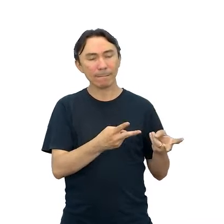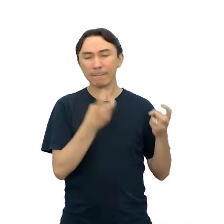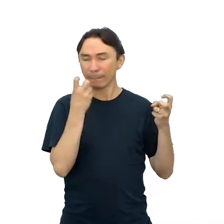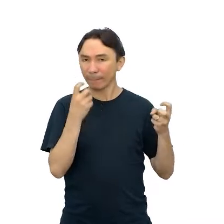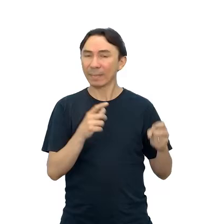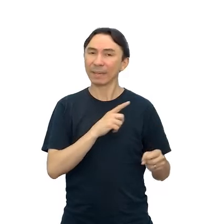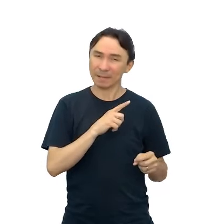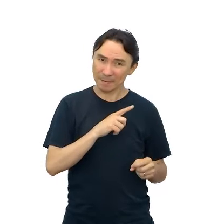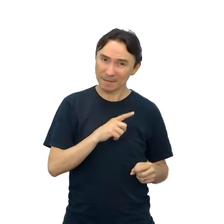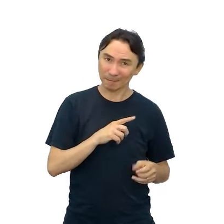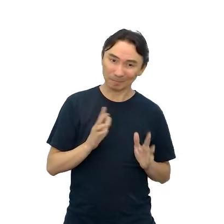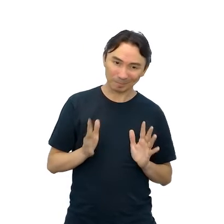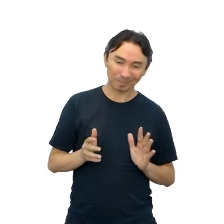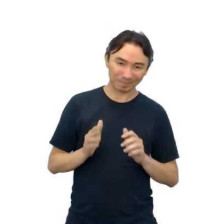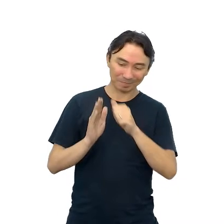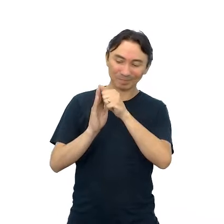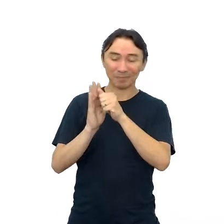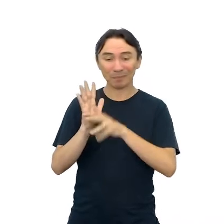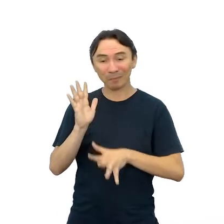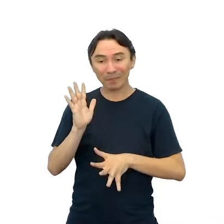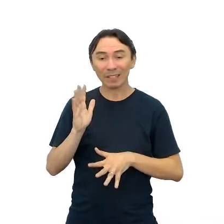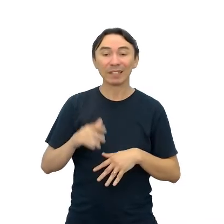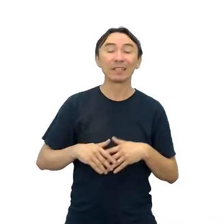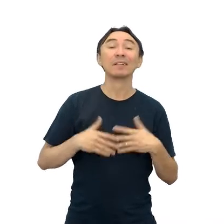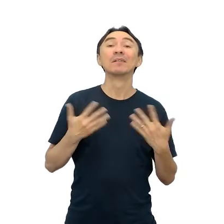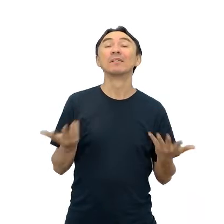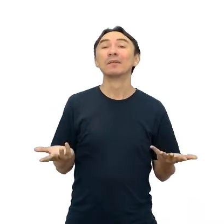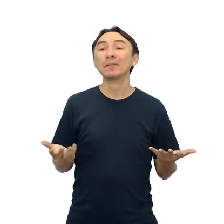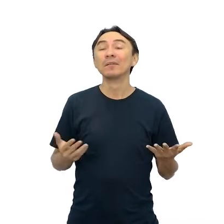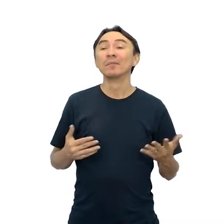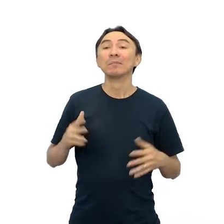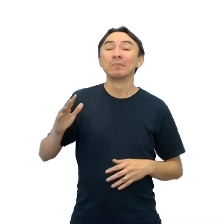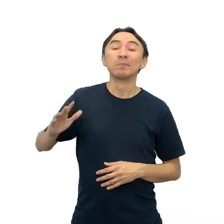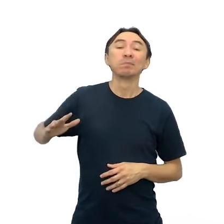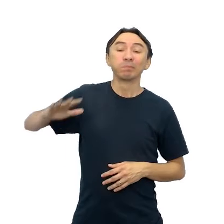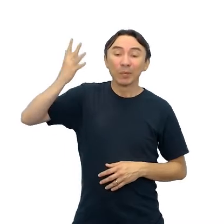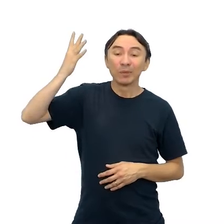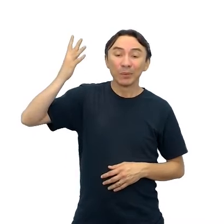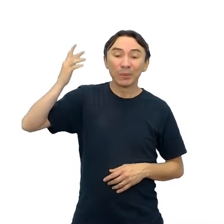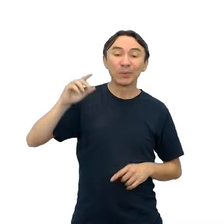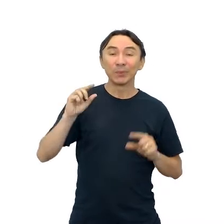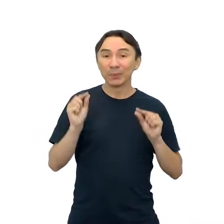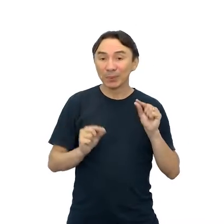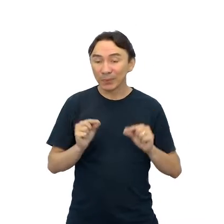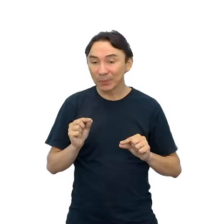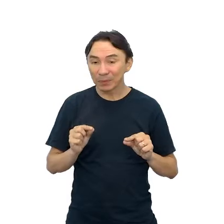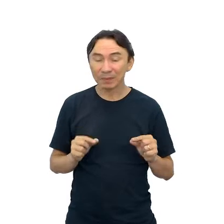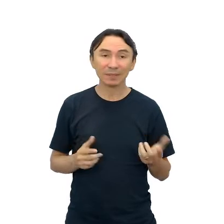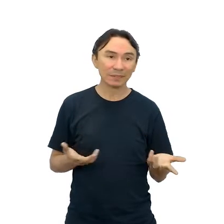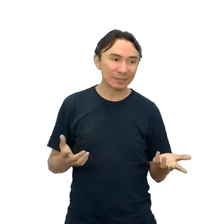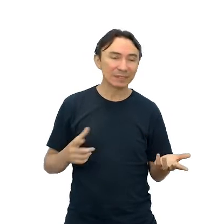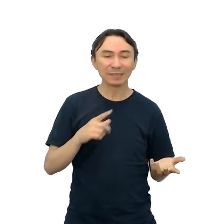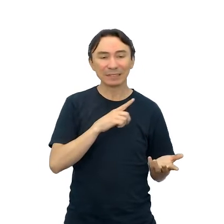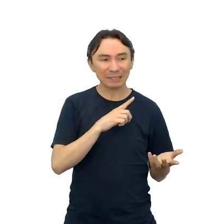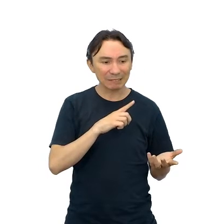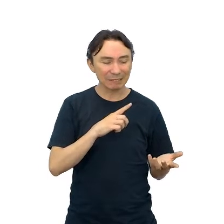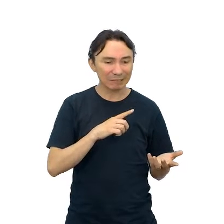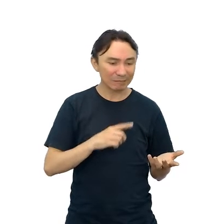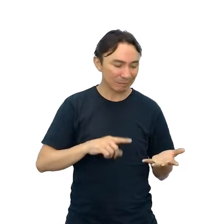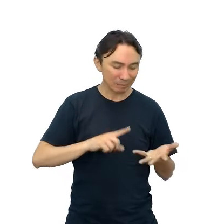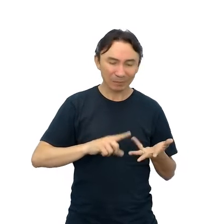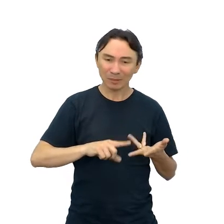dessa atividade, né? Então, o que que acontece, né? Quais são os mecanismos e o que que